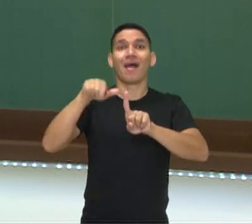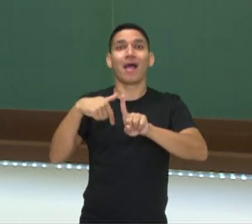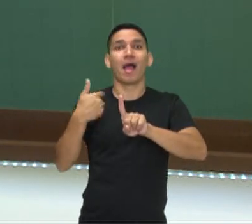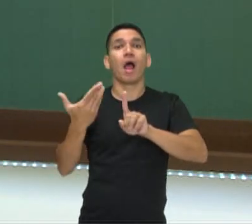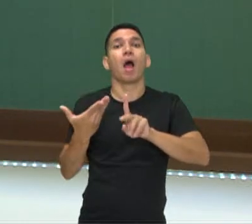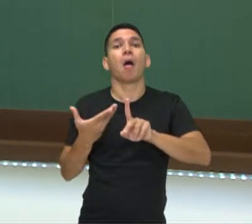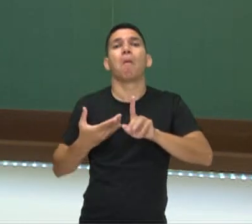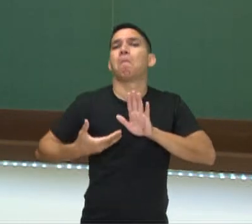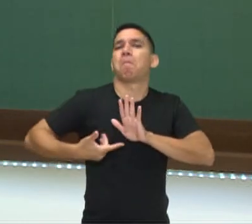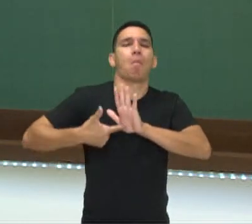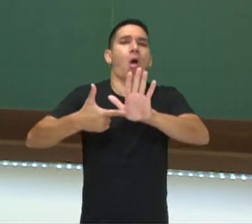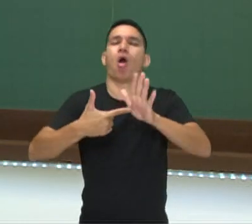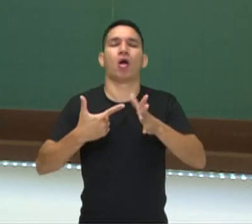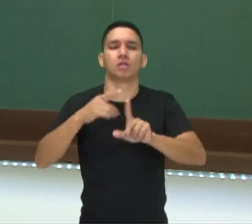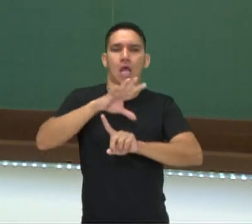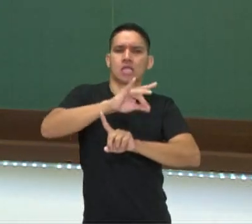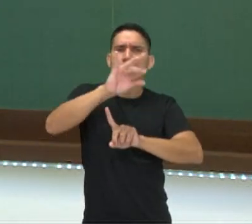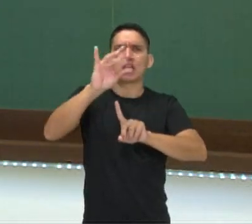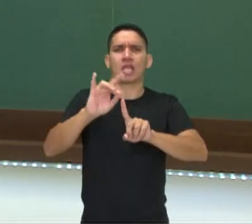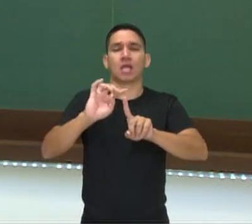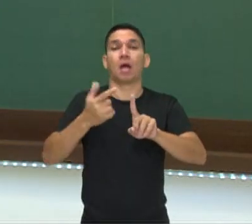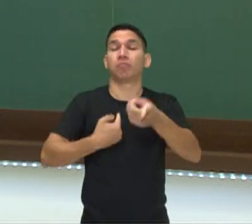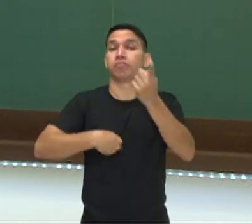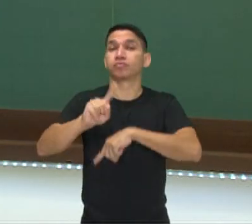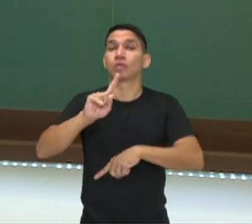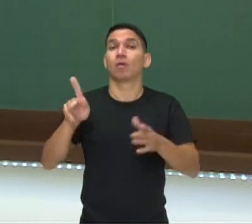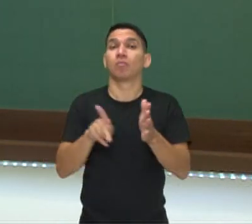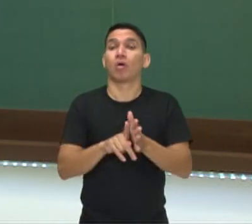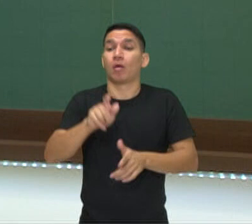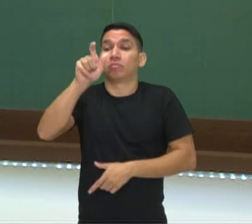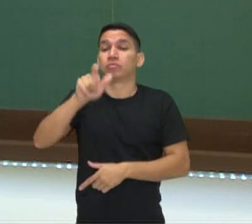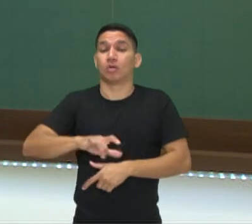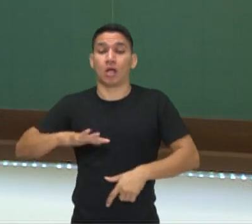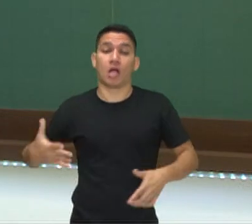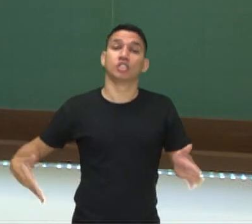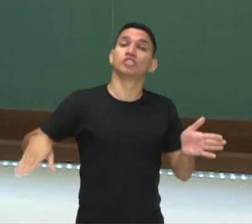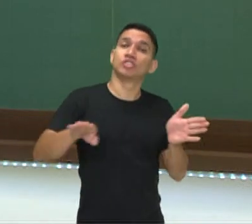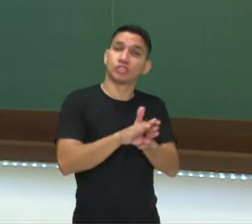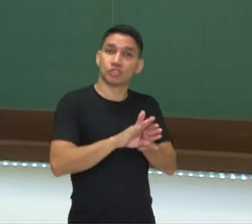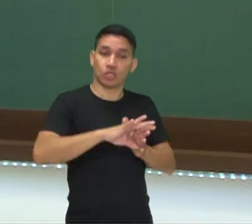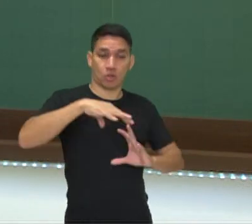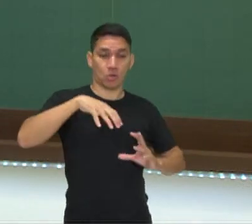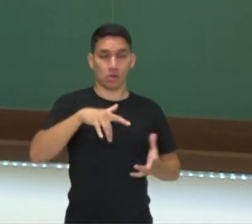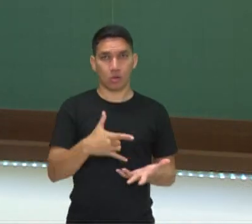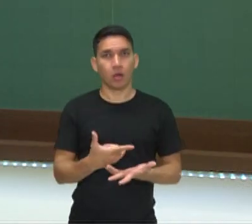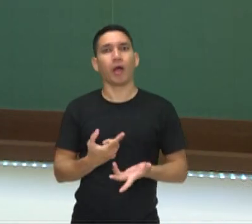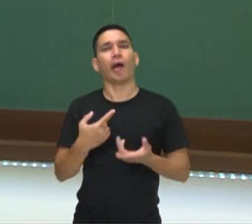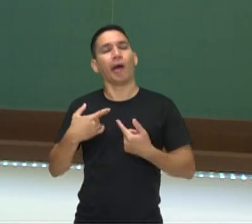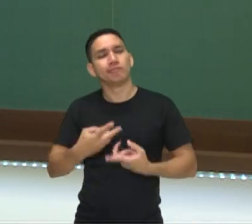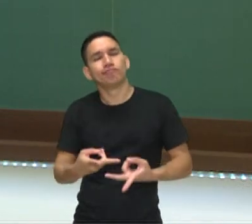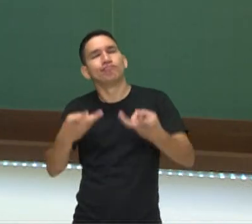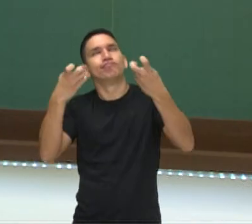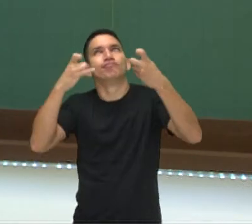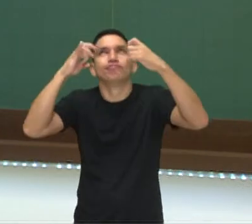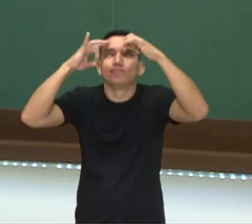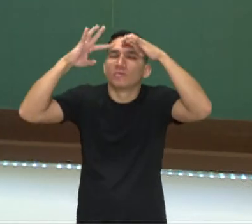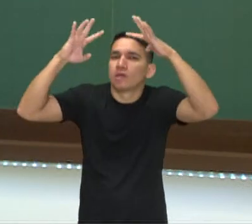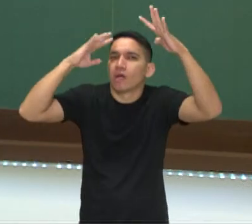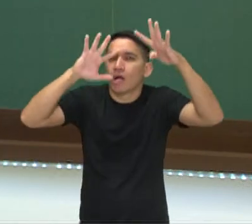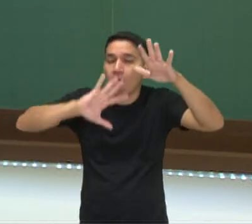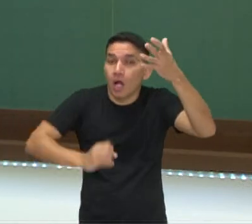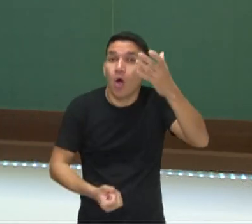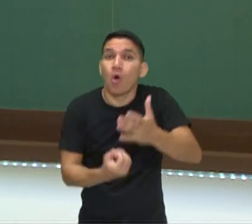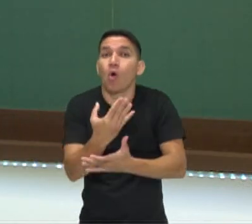esse guerreiro, esse herói civilizador, que segundo a cosmovisão desses povos, deu origem a essa